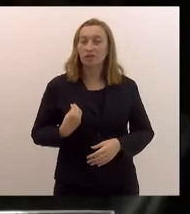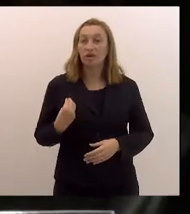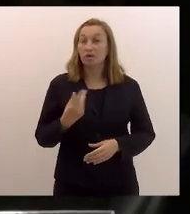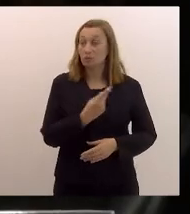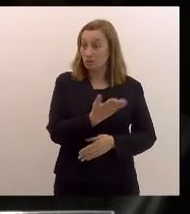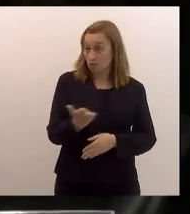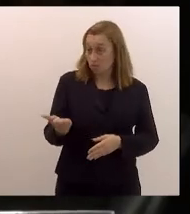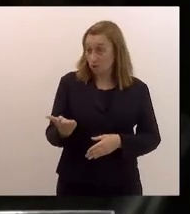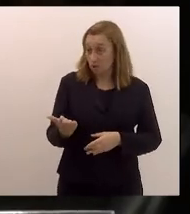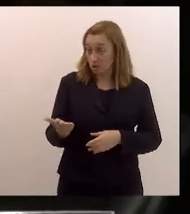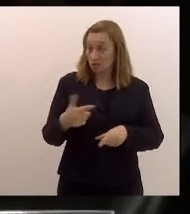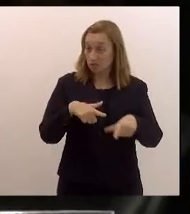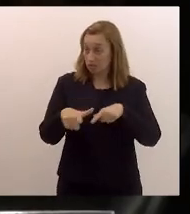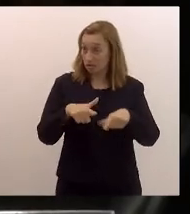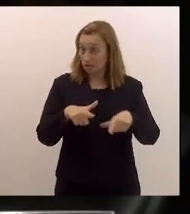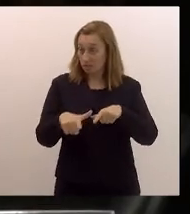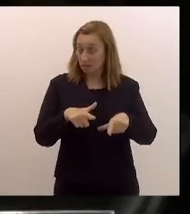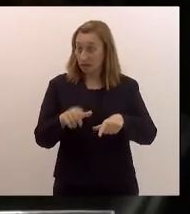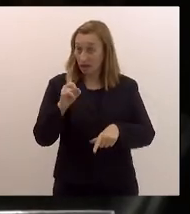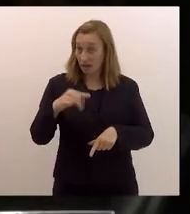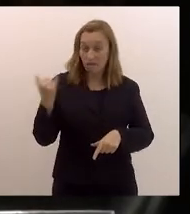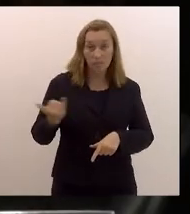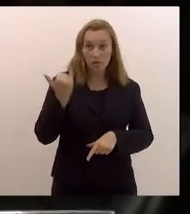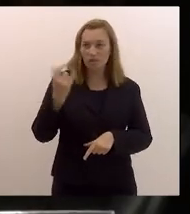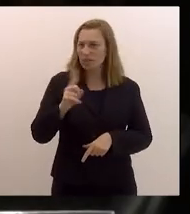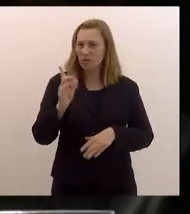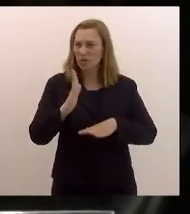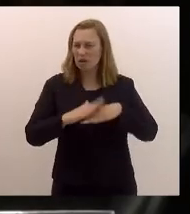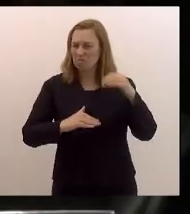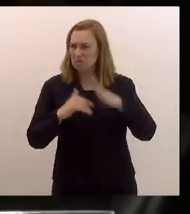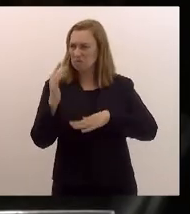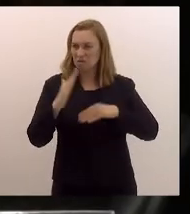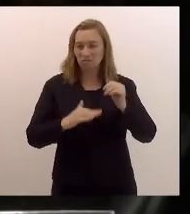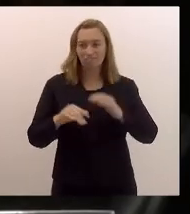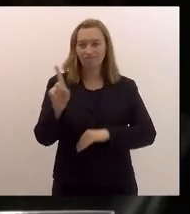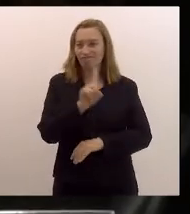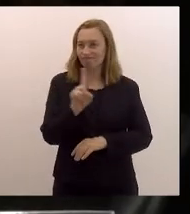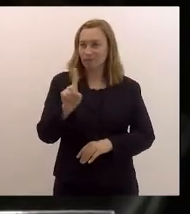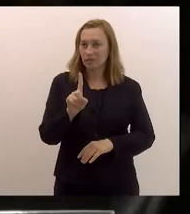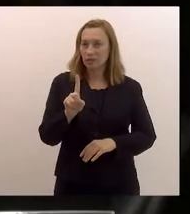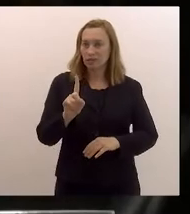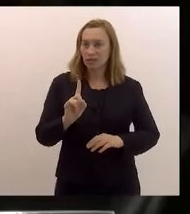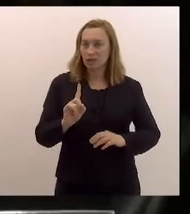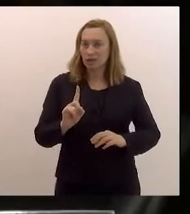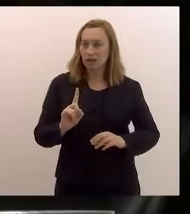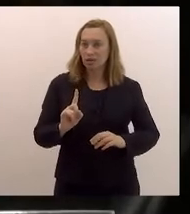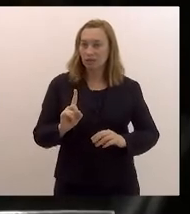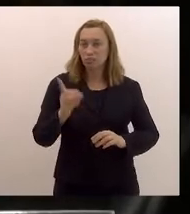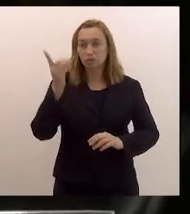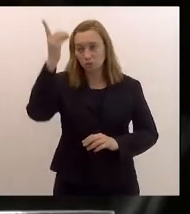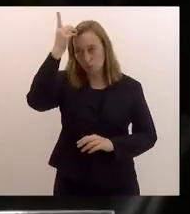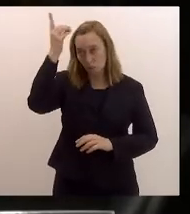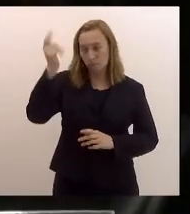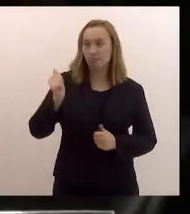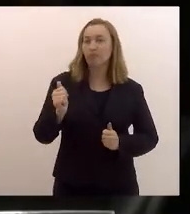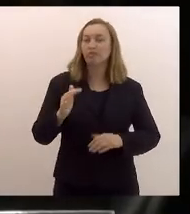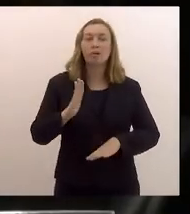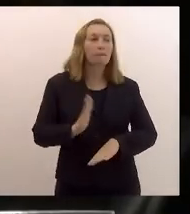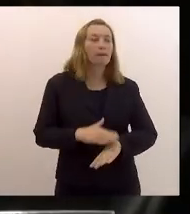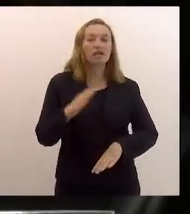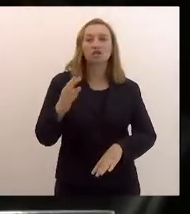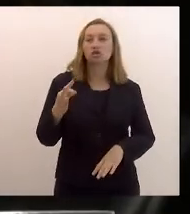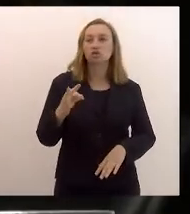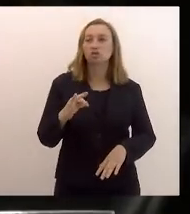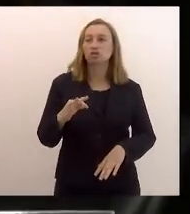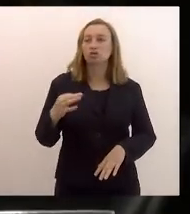importante tão valiosa que ela não é uma profissão e ela é uma vocação e que vai muito